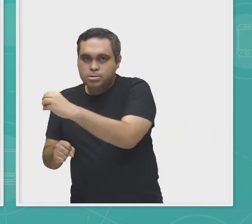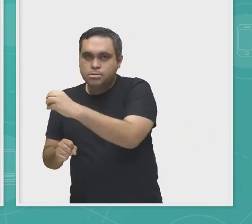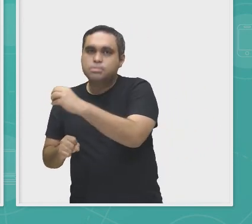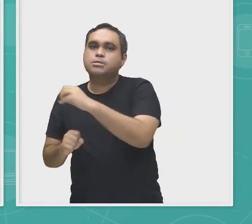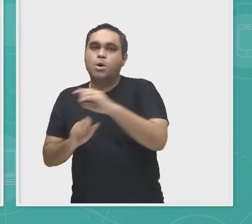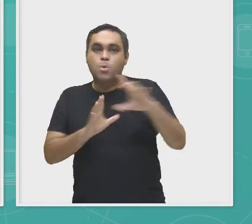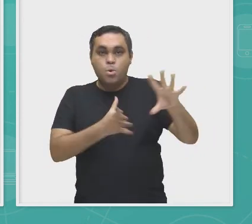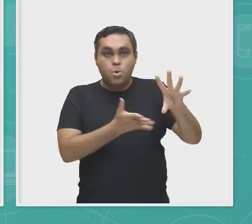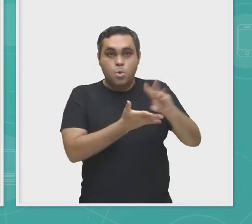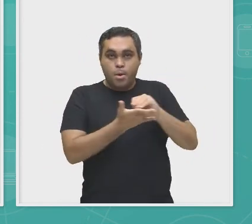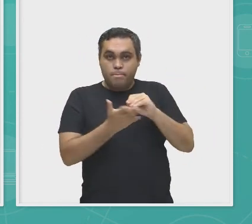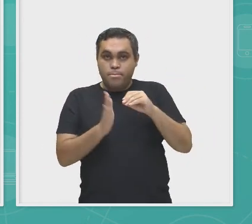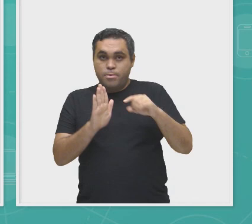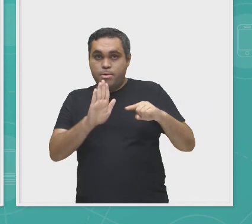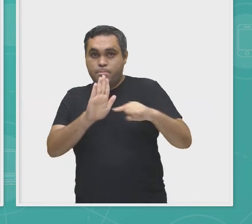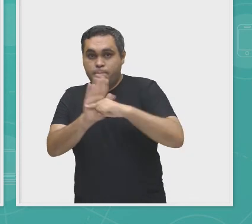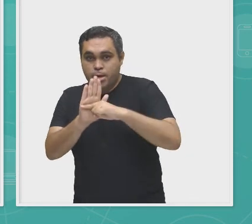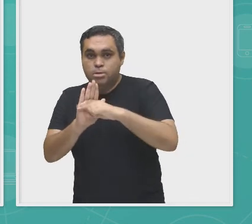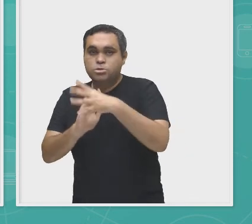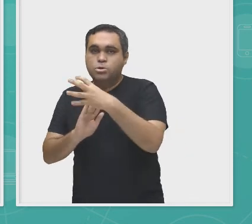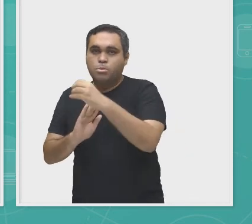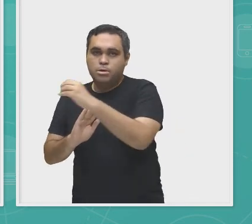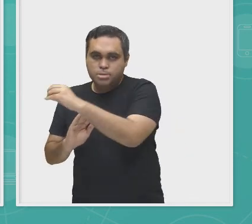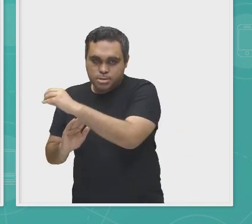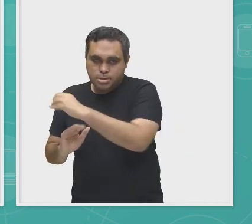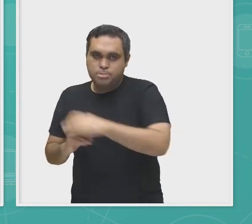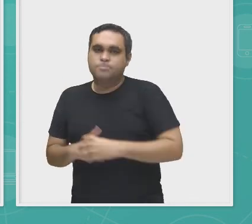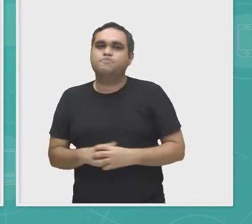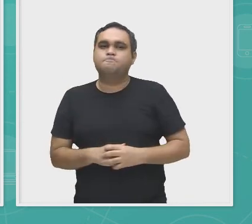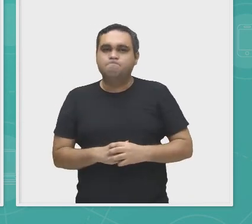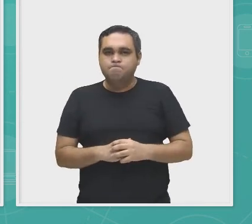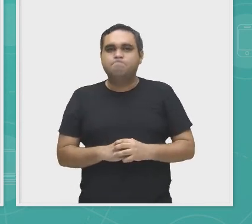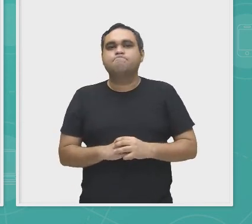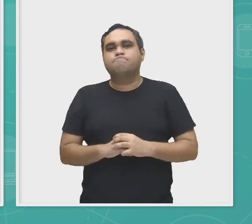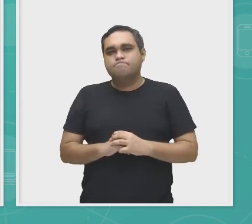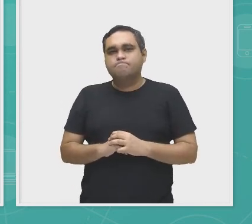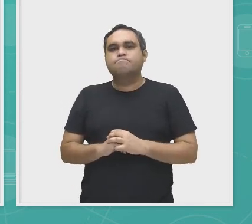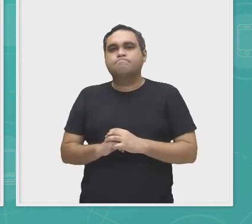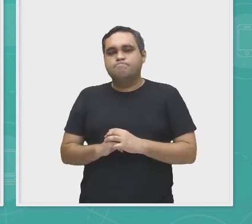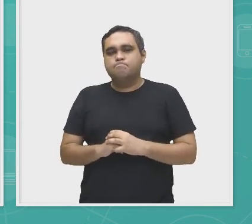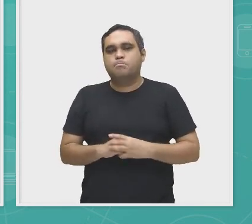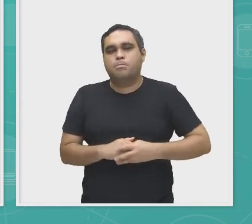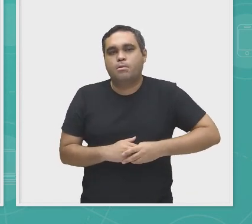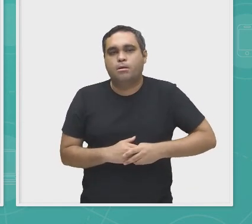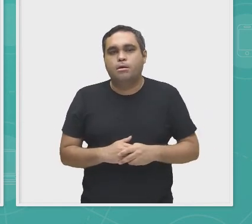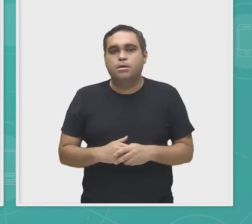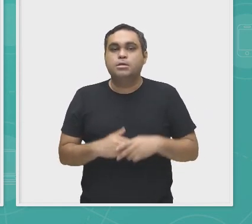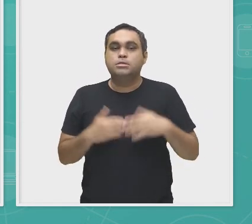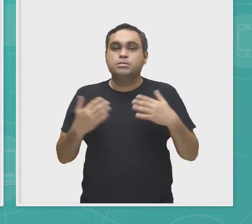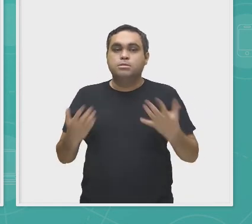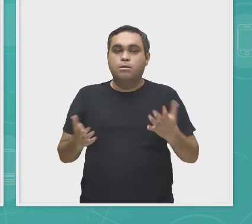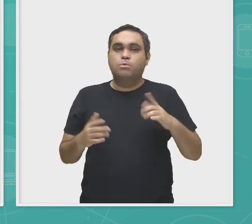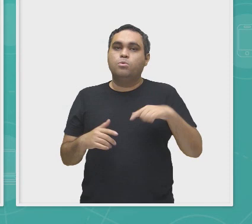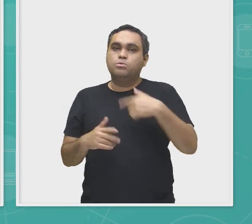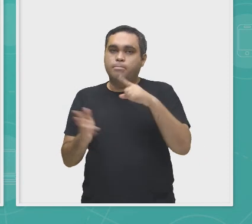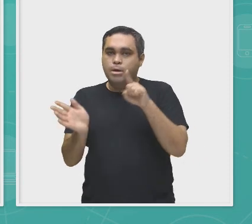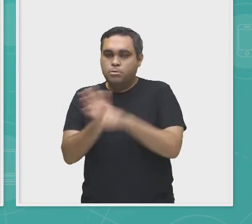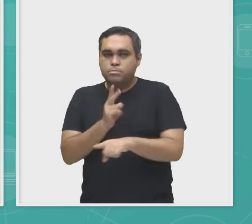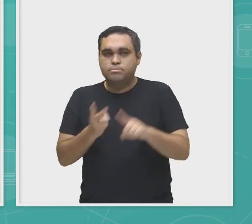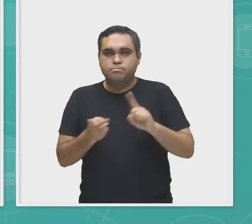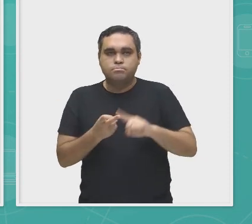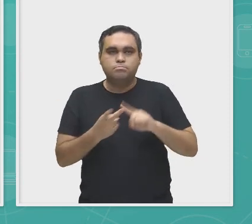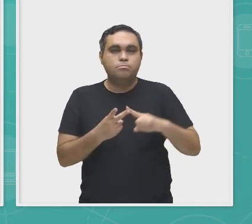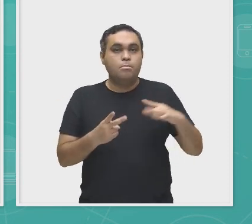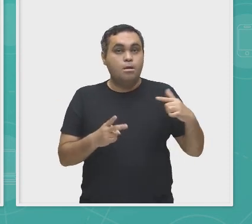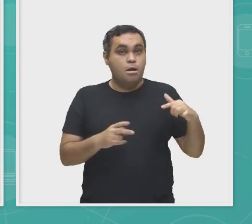de Pedro ficou negativo em R$ 400. Vamos para a nossa próxima questão. O avião partiu de